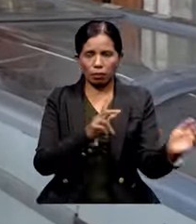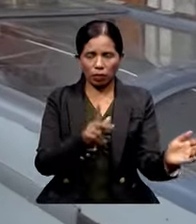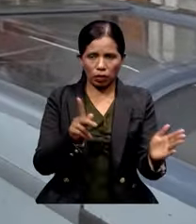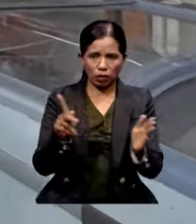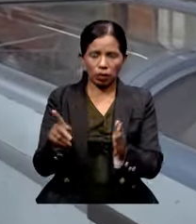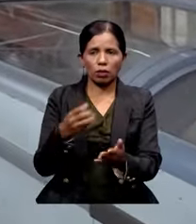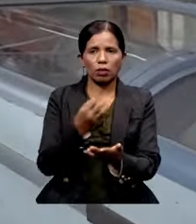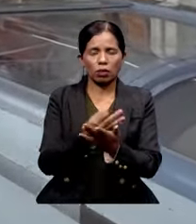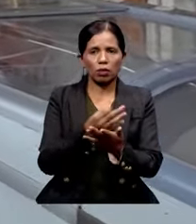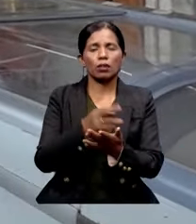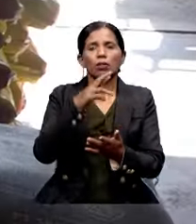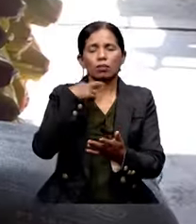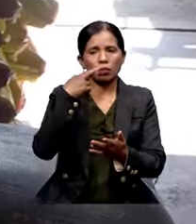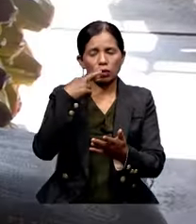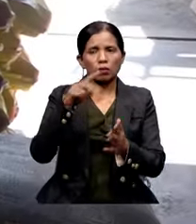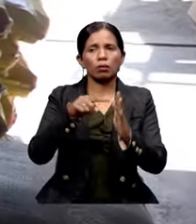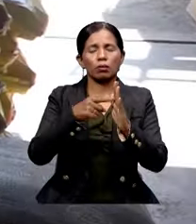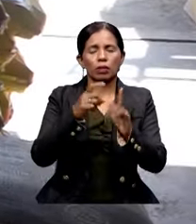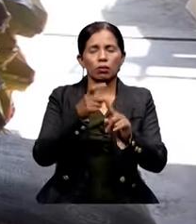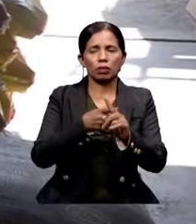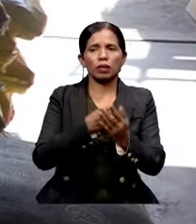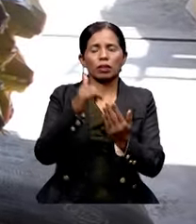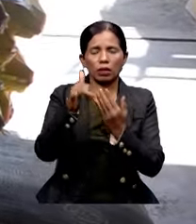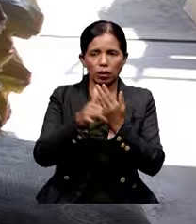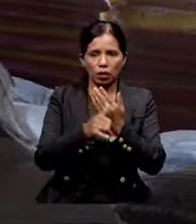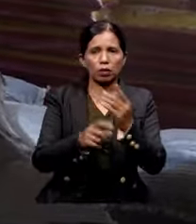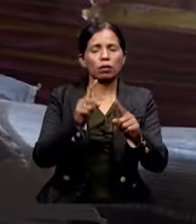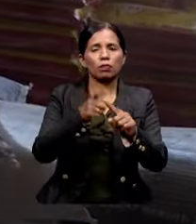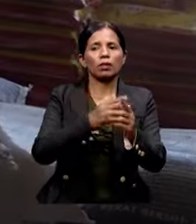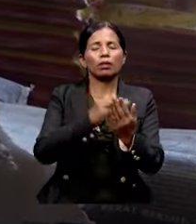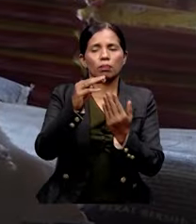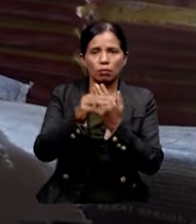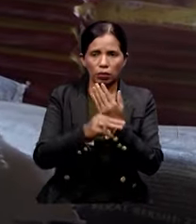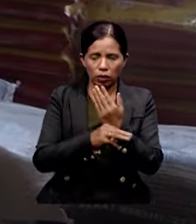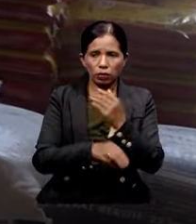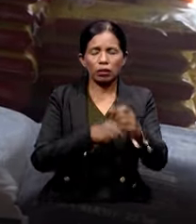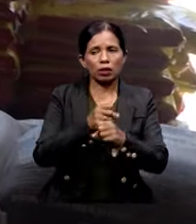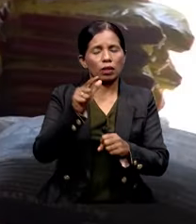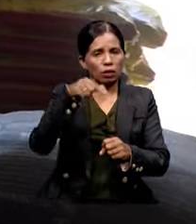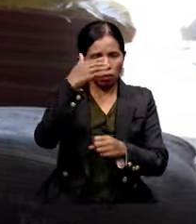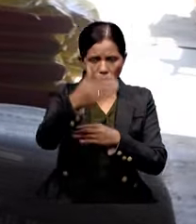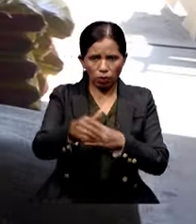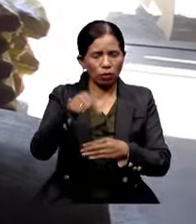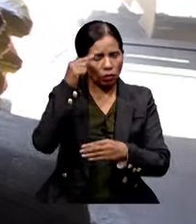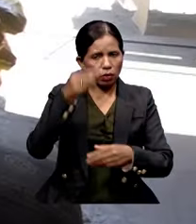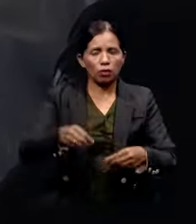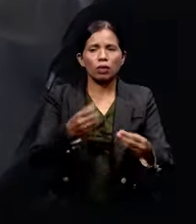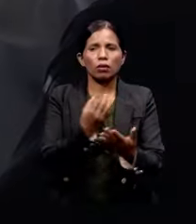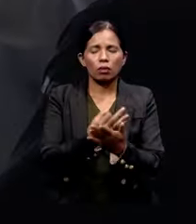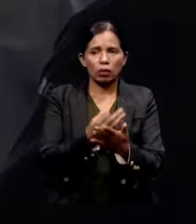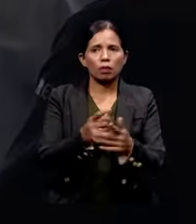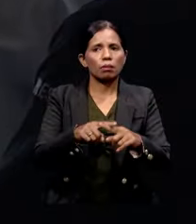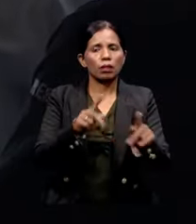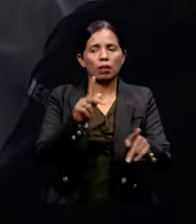ba subsidio fos ne se hahuia janeiro to março tinangoin. Mas que o governo foi na subsídio da empresa importador sila, mas a